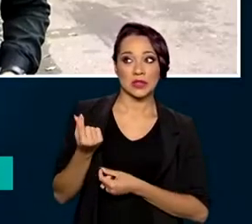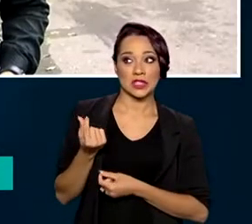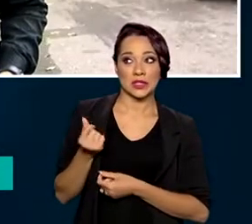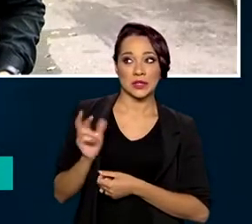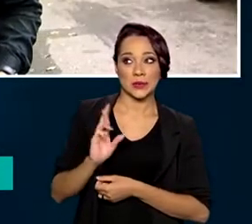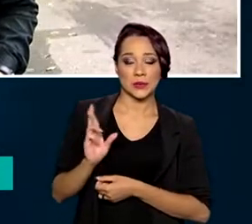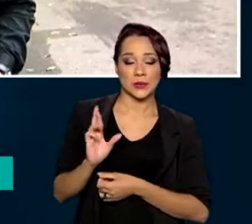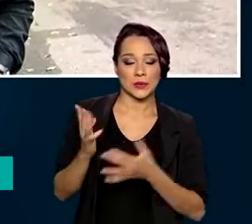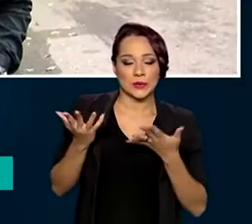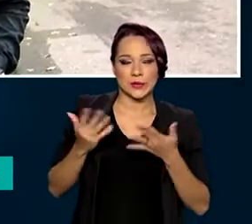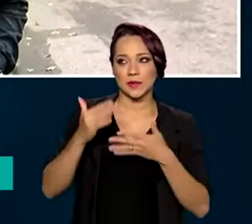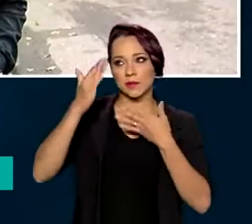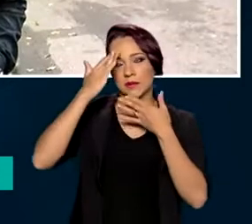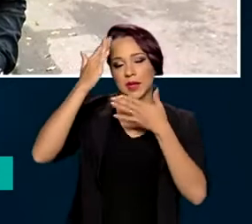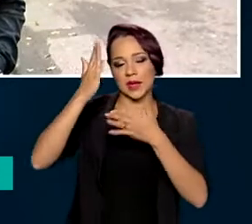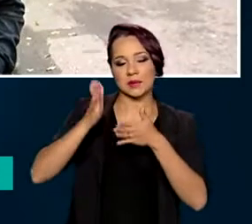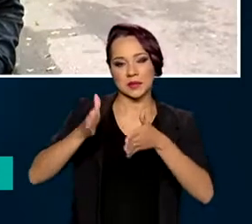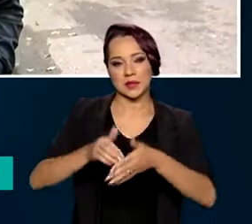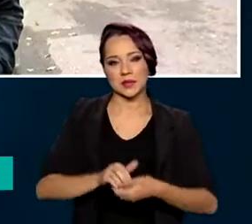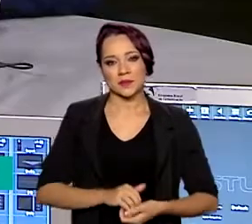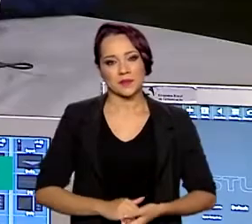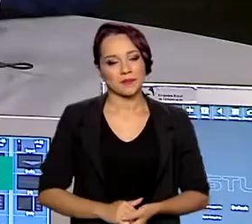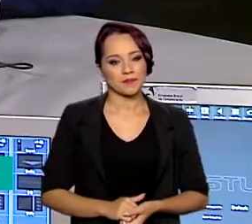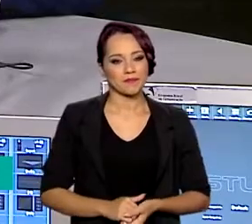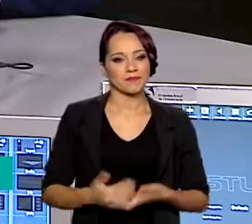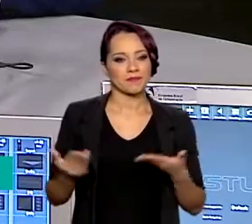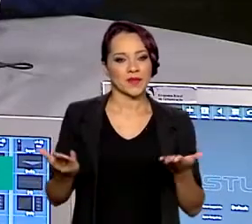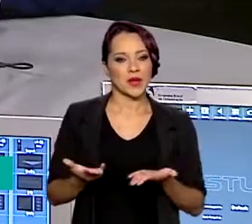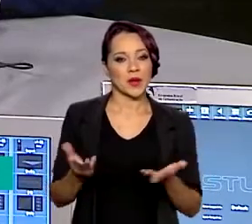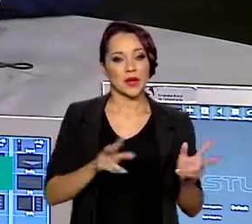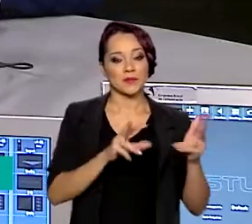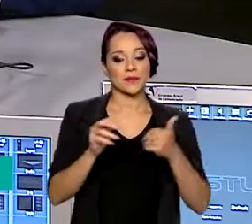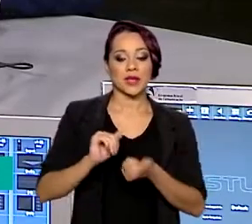Thiago? Mais uma vez, muito obrigado pela participação.